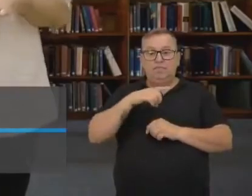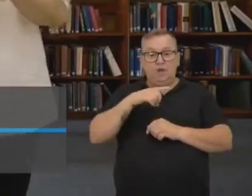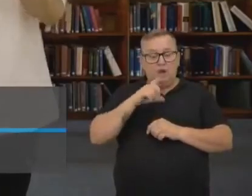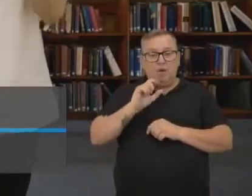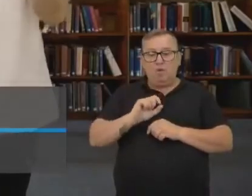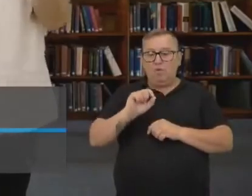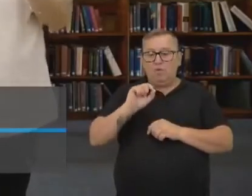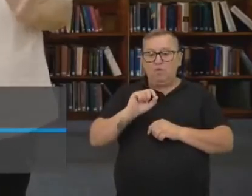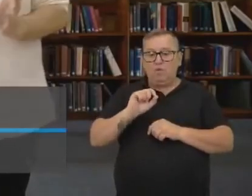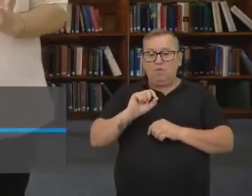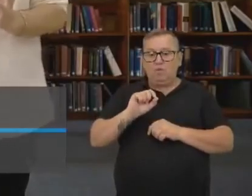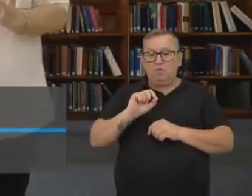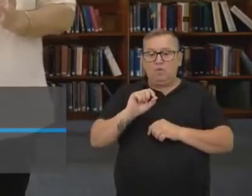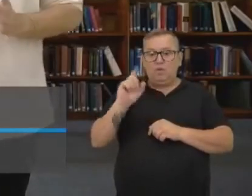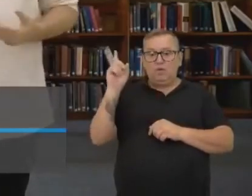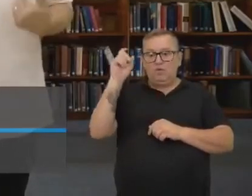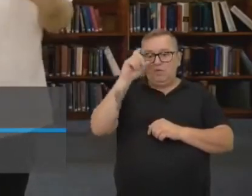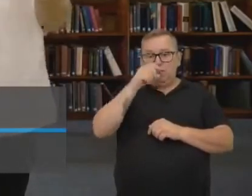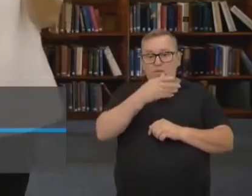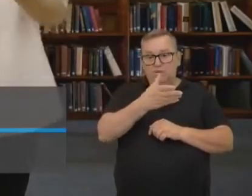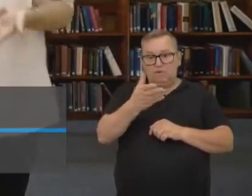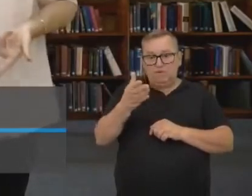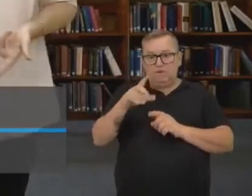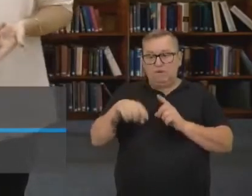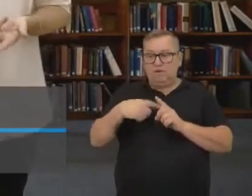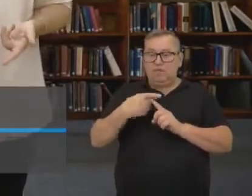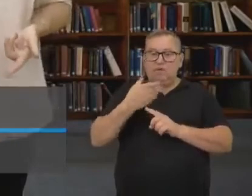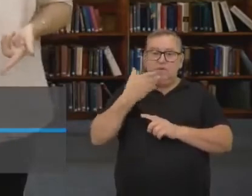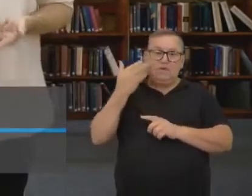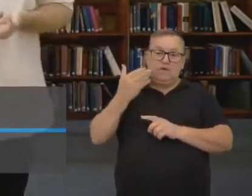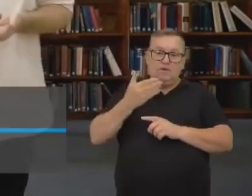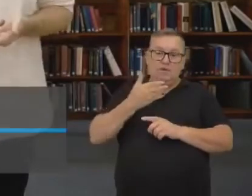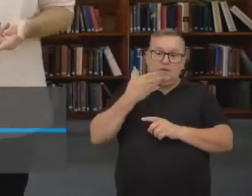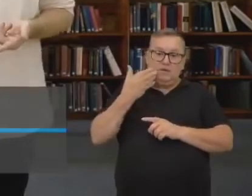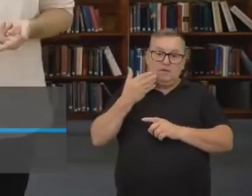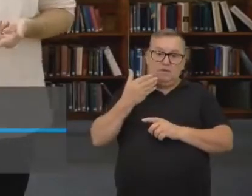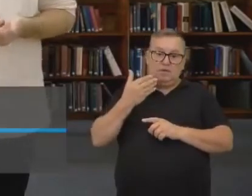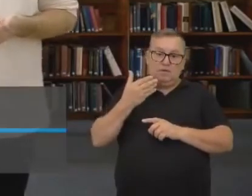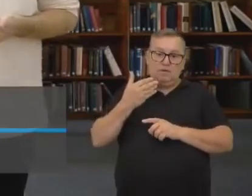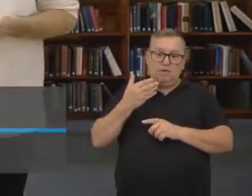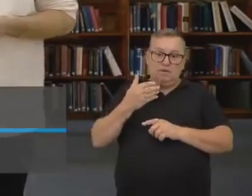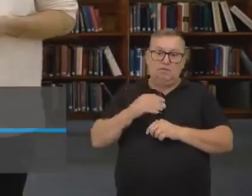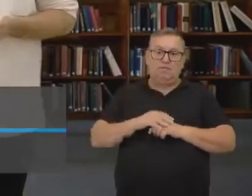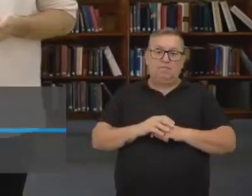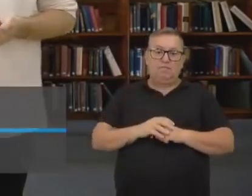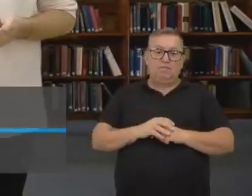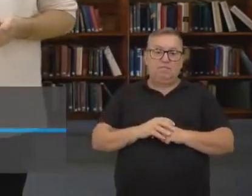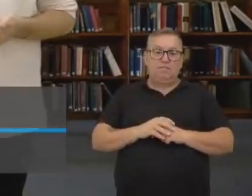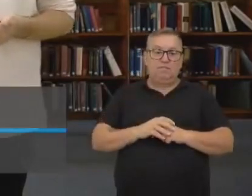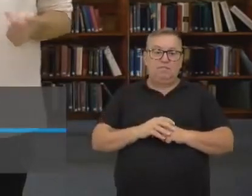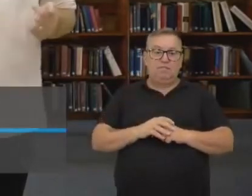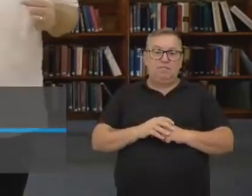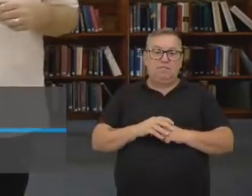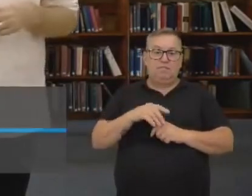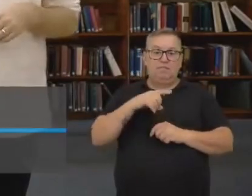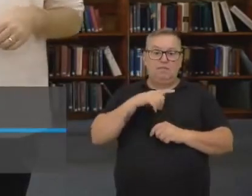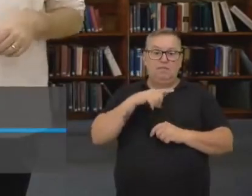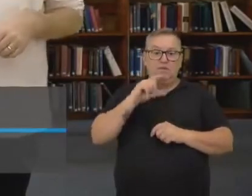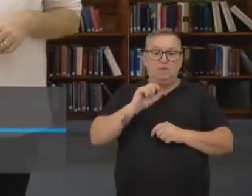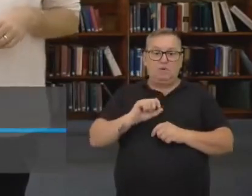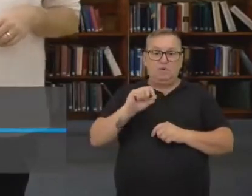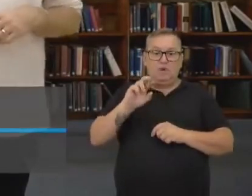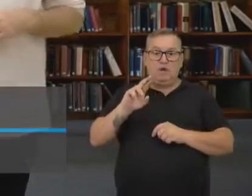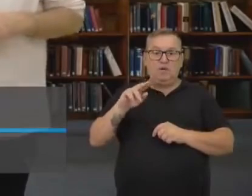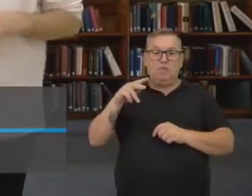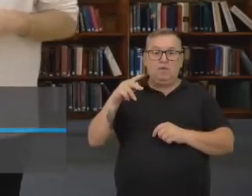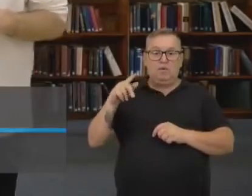Então, o que é difícil para você e o que é mais fácil na hora da aprendizagem? Essa questão aí, ela tem muito a ver com o RPG